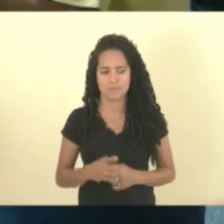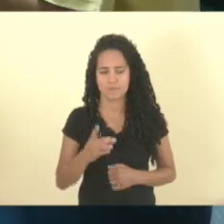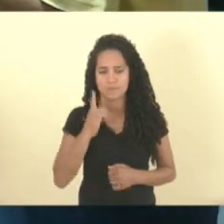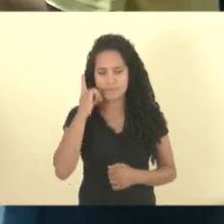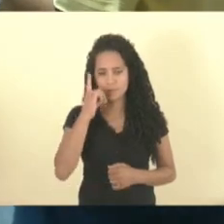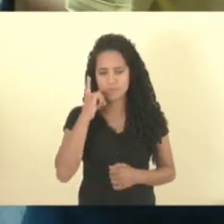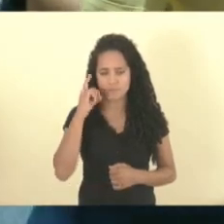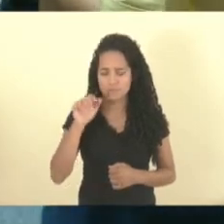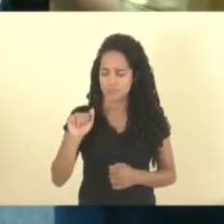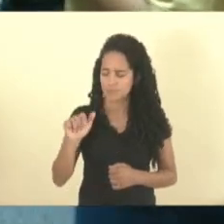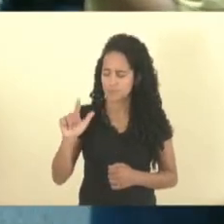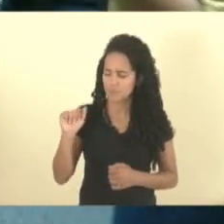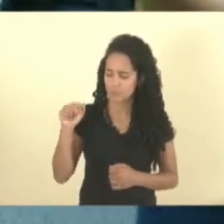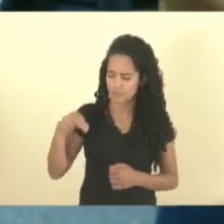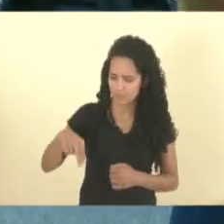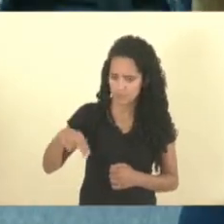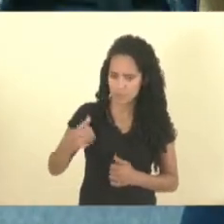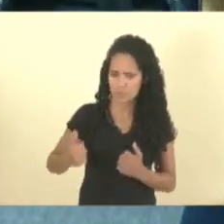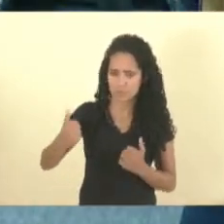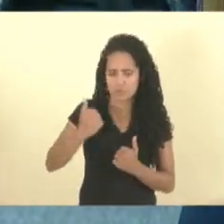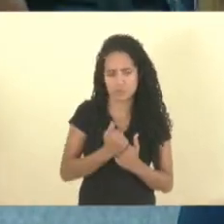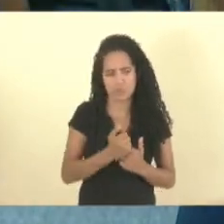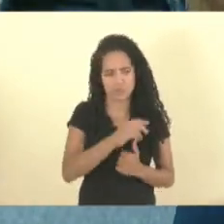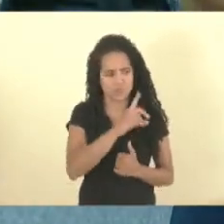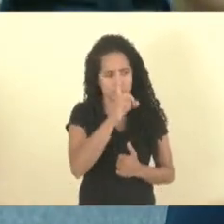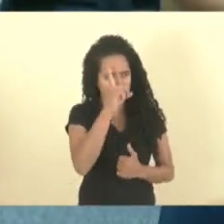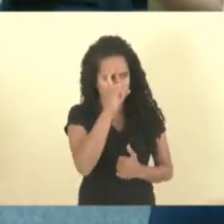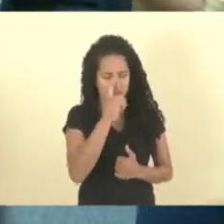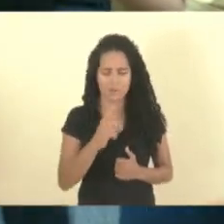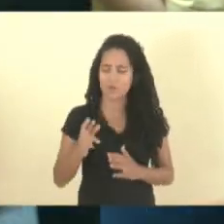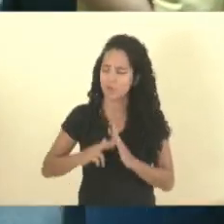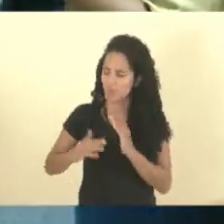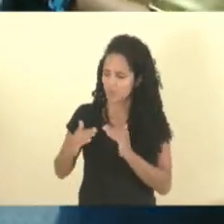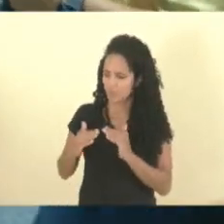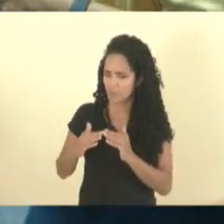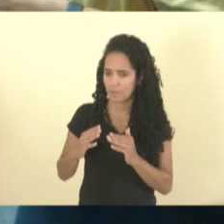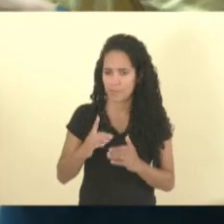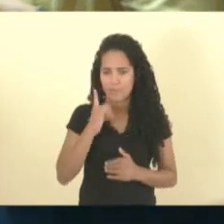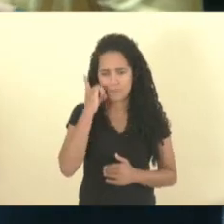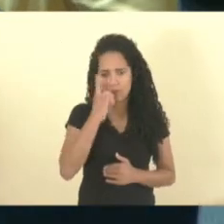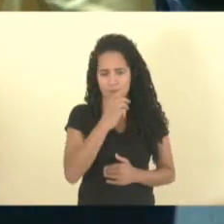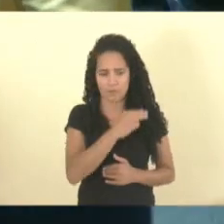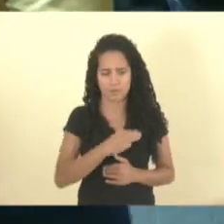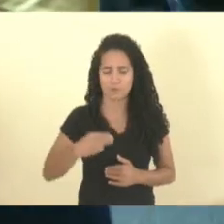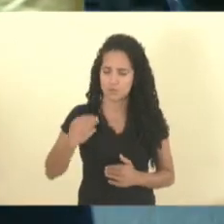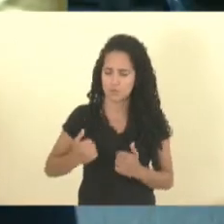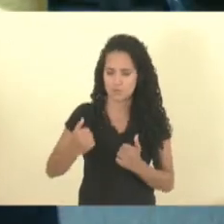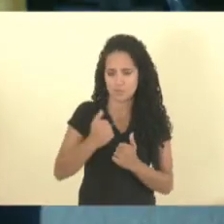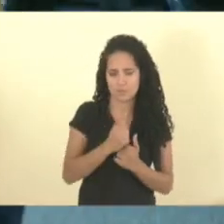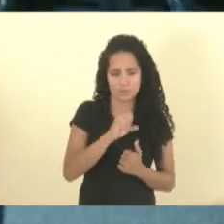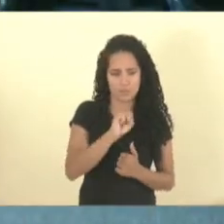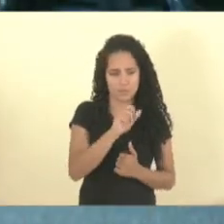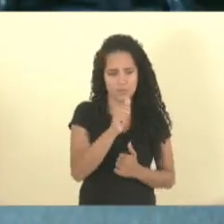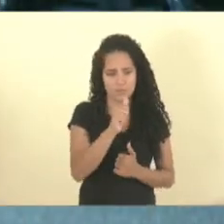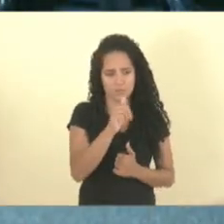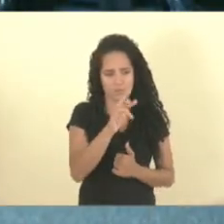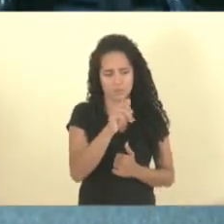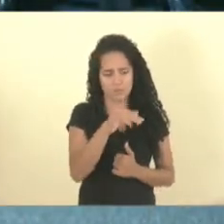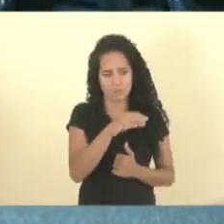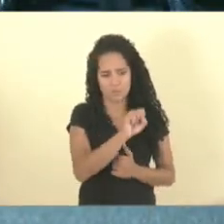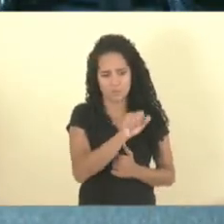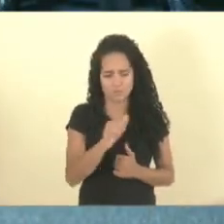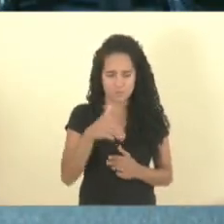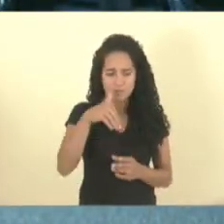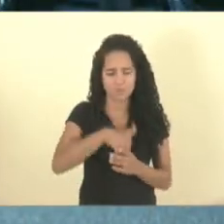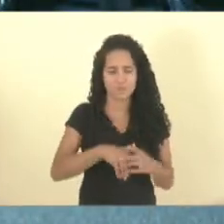Deputado Alain Ferreira, substituindo o deputado Deninho, com relator. Deputado Coronel Hércules, substituindo o deputado Lucas Caramuça, com relator. 7 votos